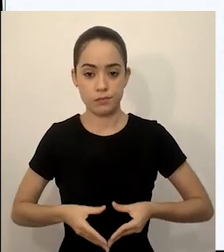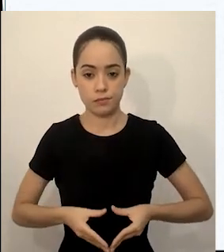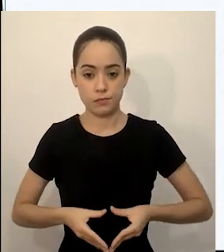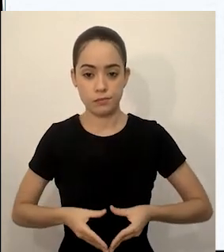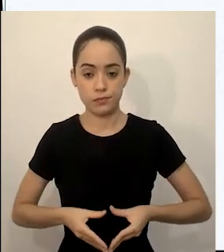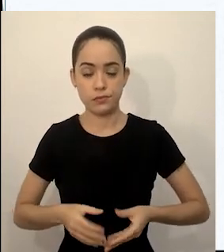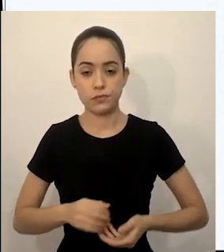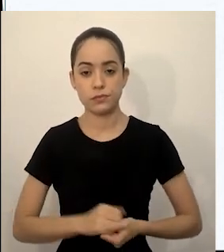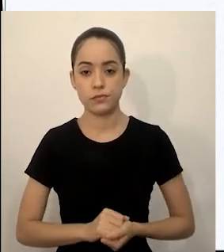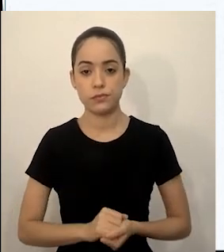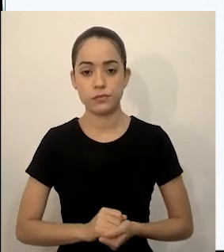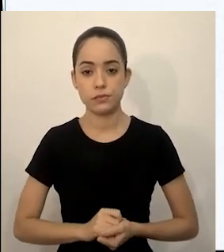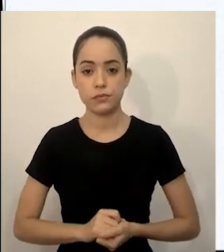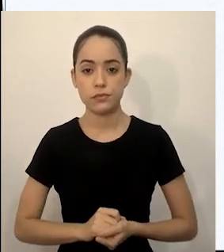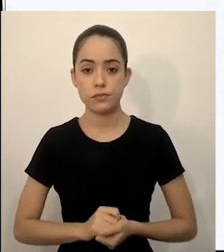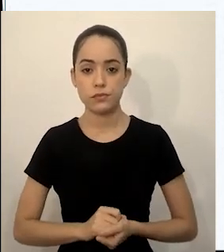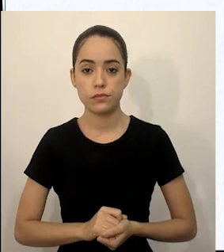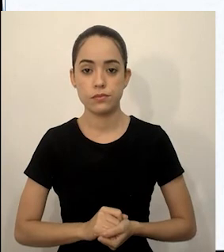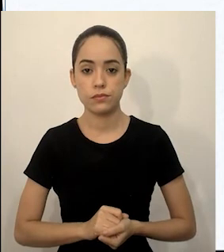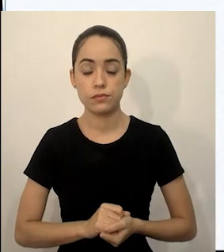uterina.